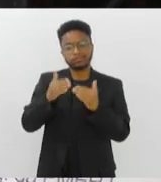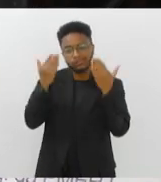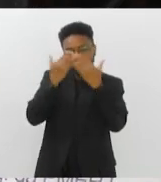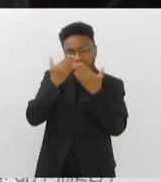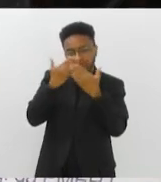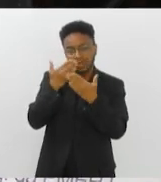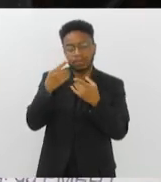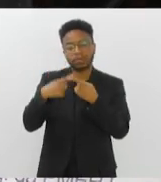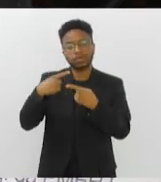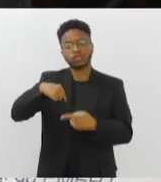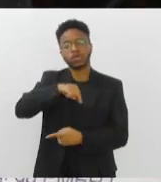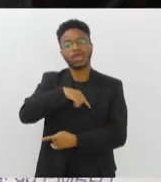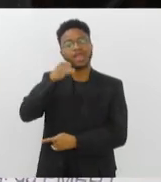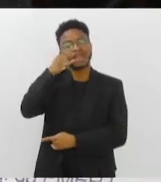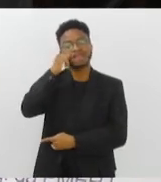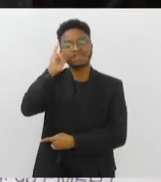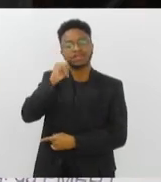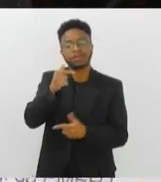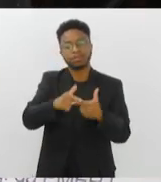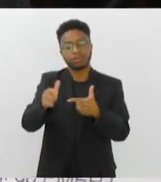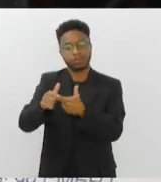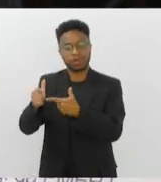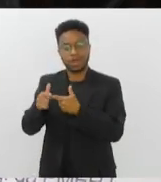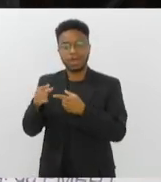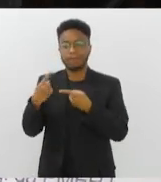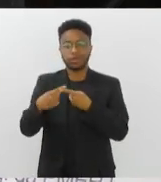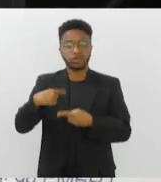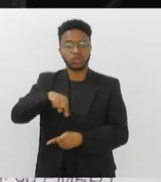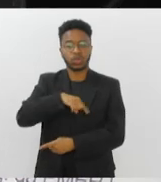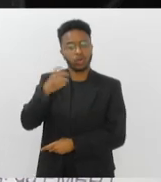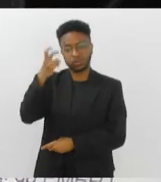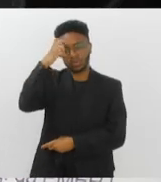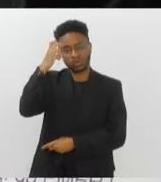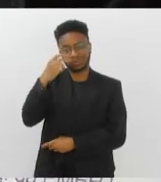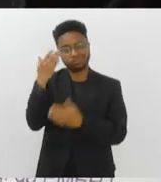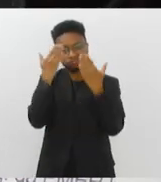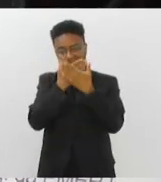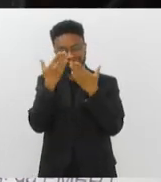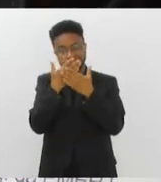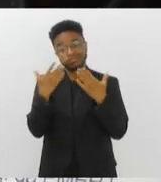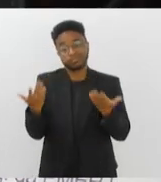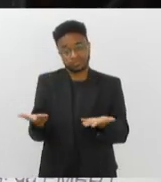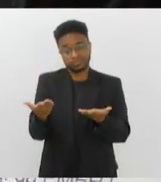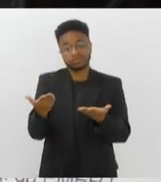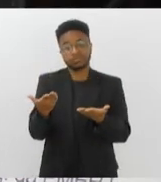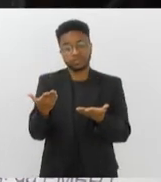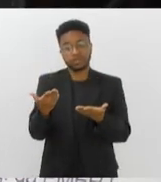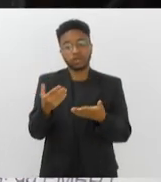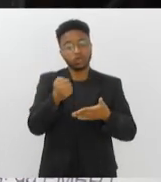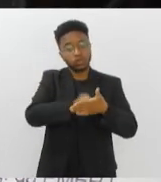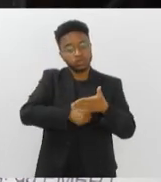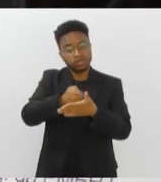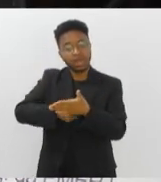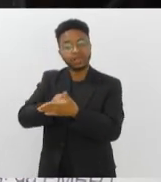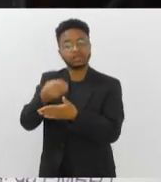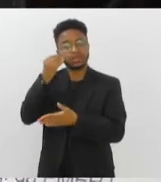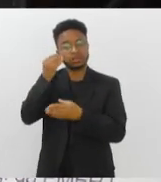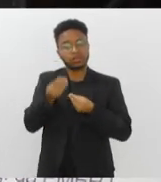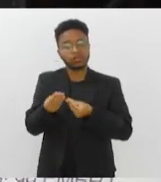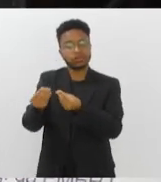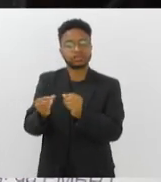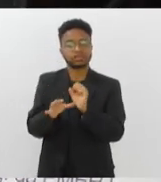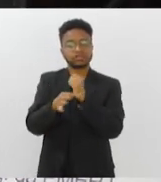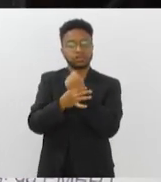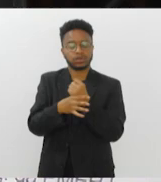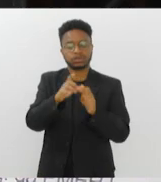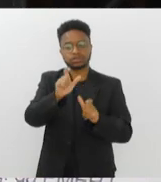prevenção, não é muito cultural nosso. Então, brigar contra todo mundo para poder dar segurança para as